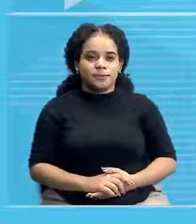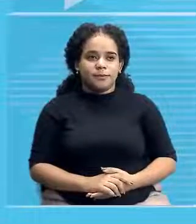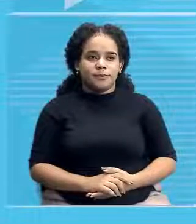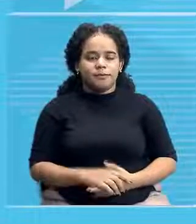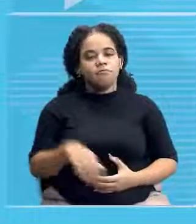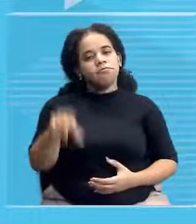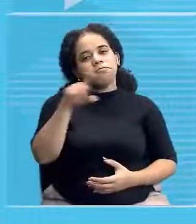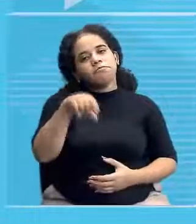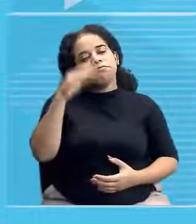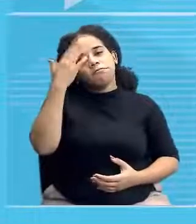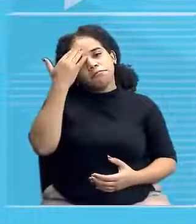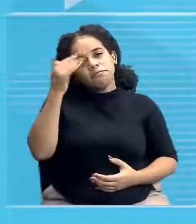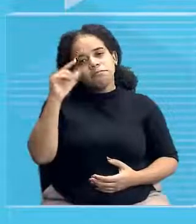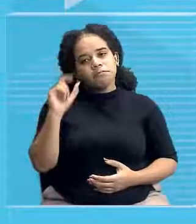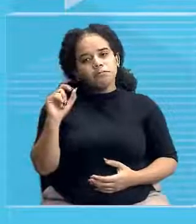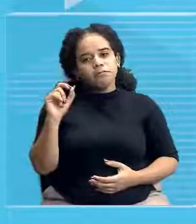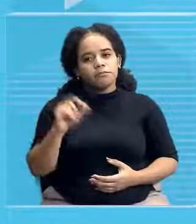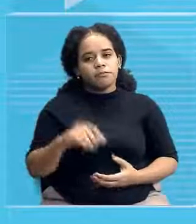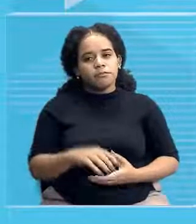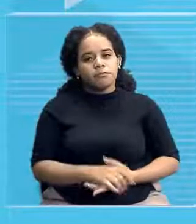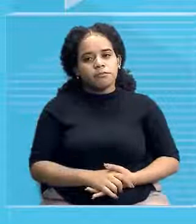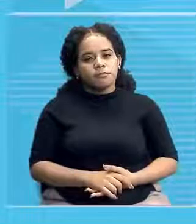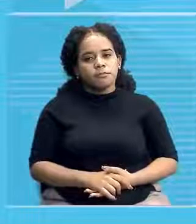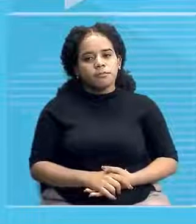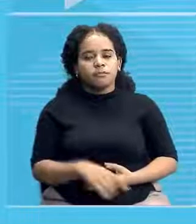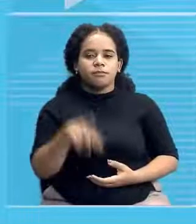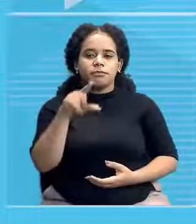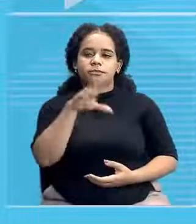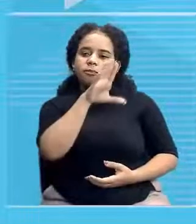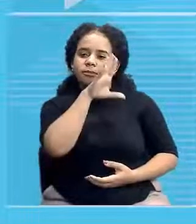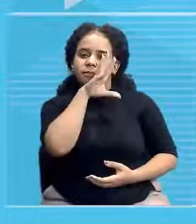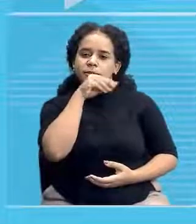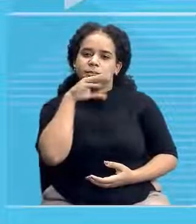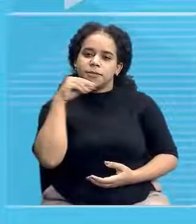Vocês sabem, vocês são adolescentes,